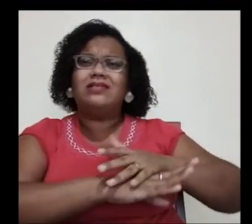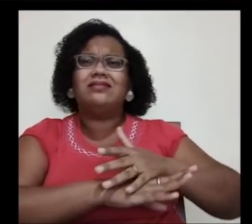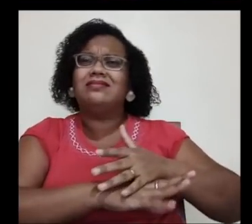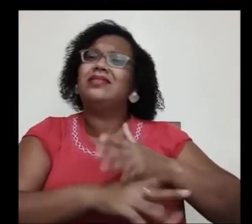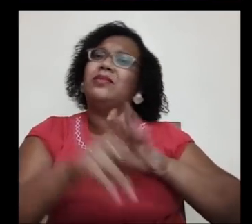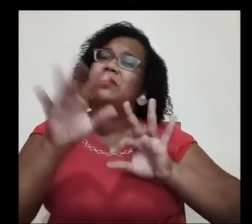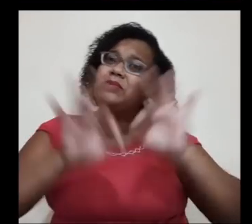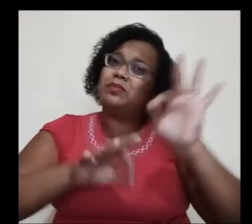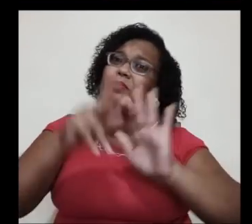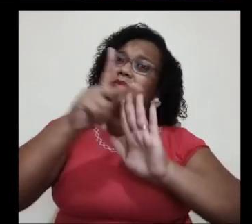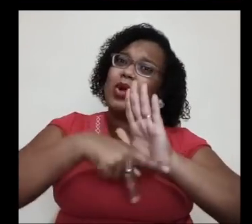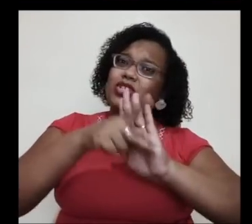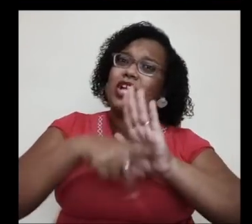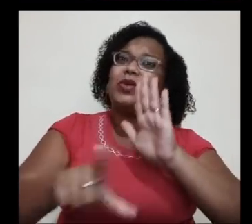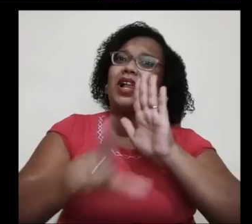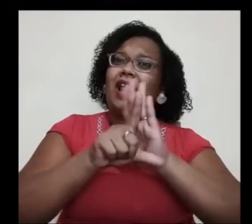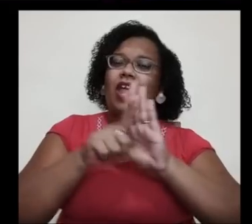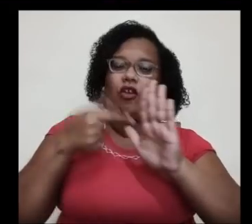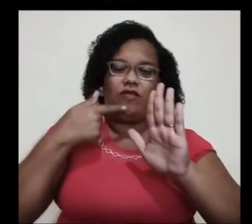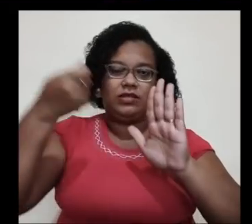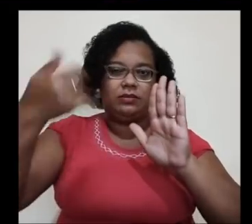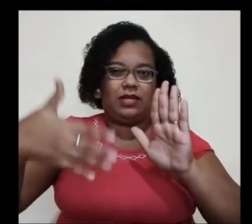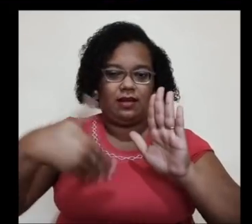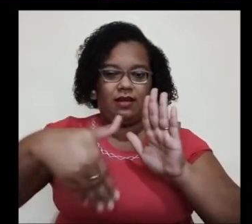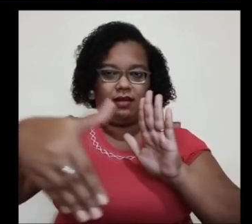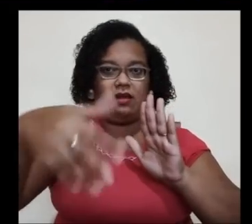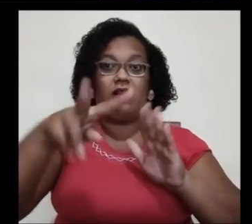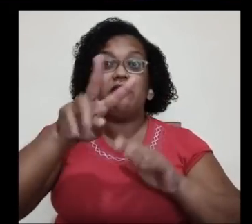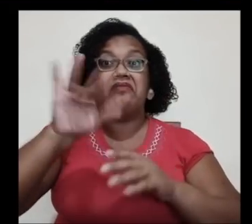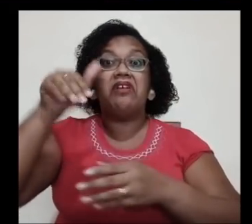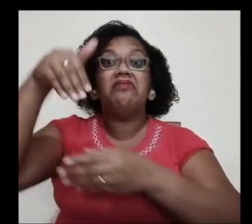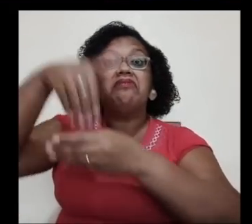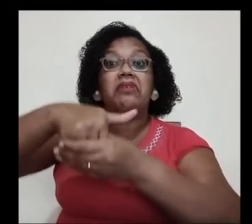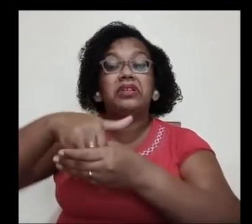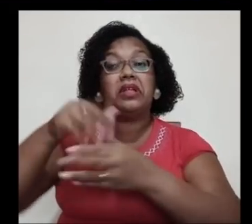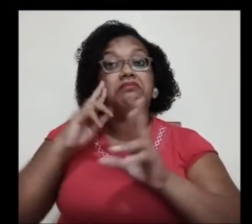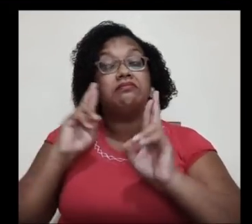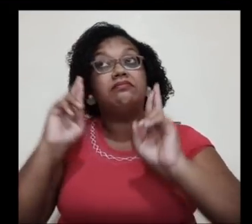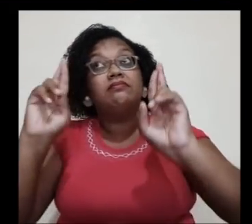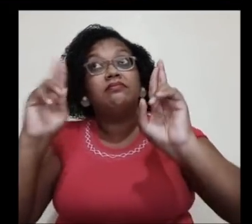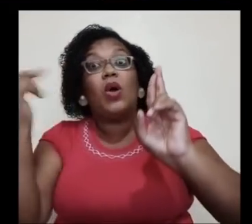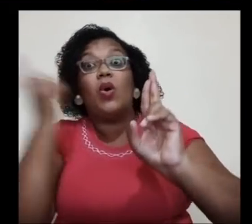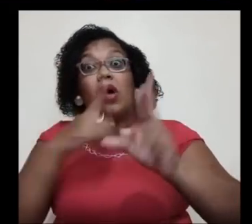votado proximamente na Câmara Federal, já que foi aprovado no Senado.